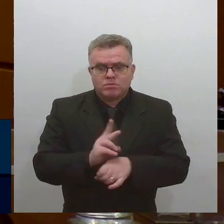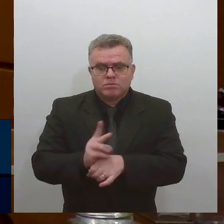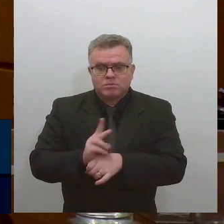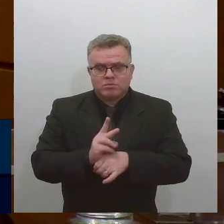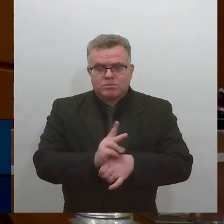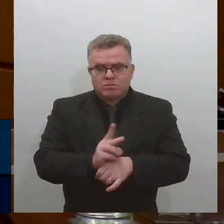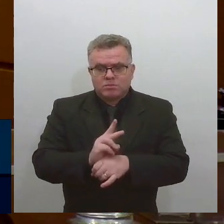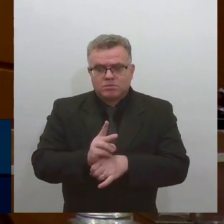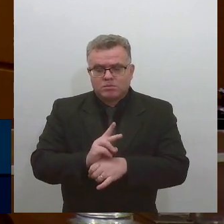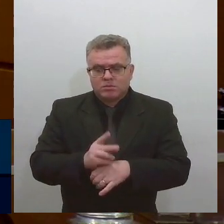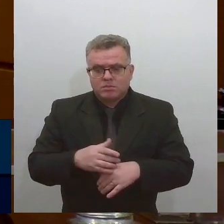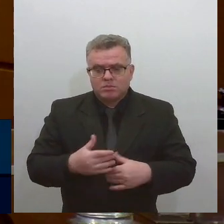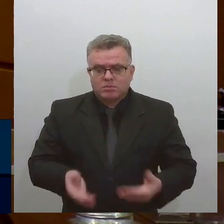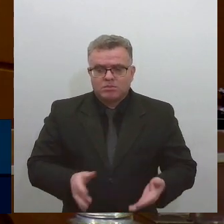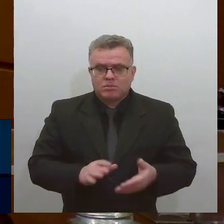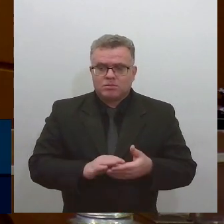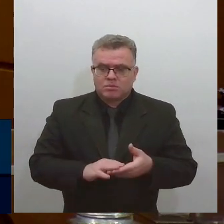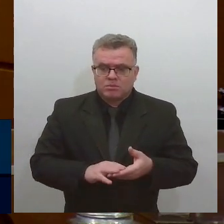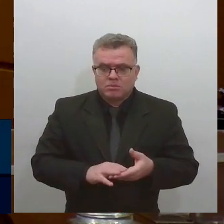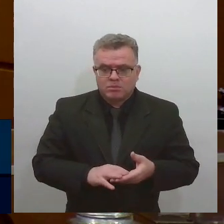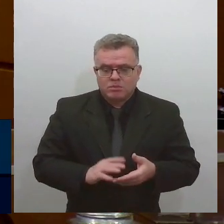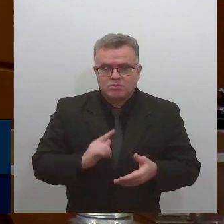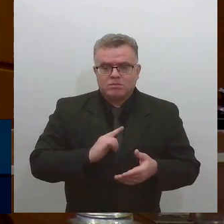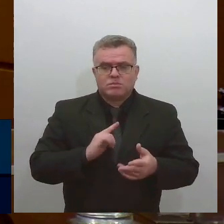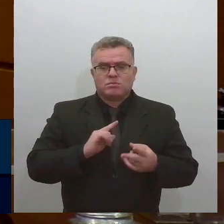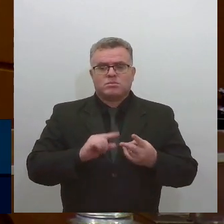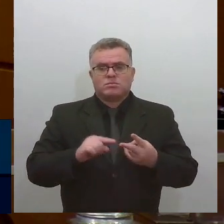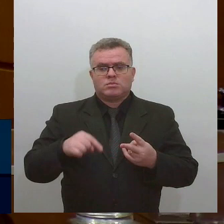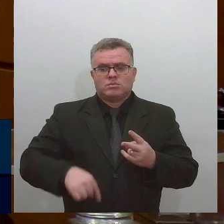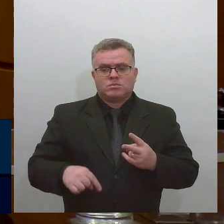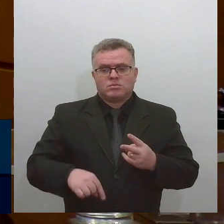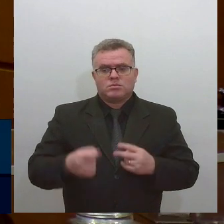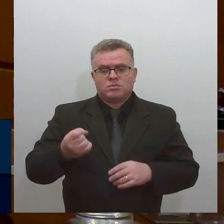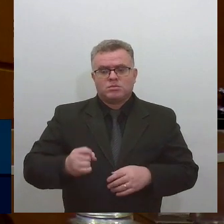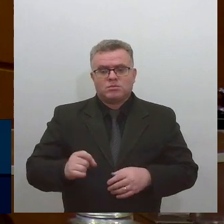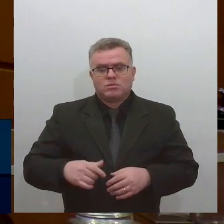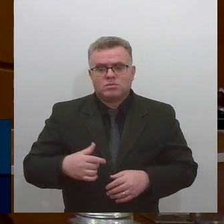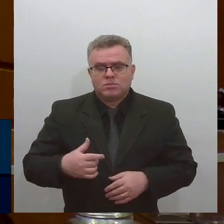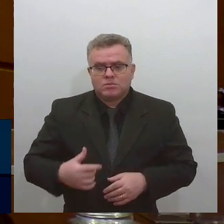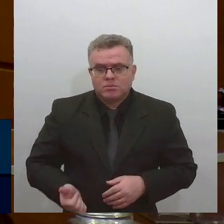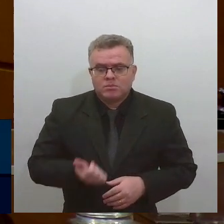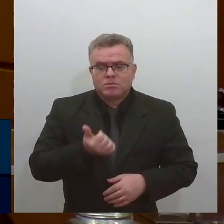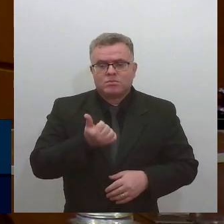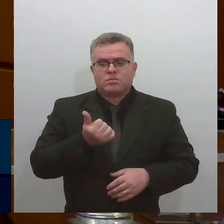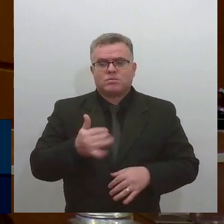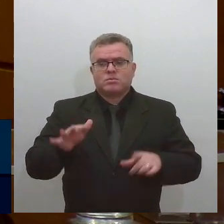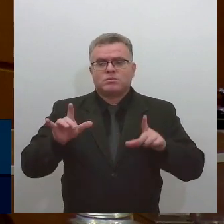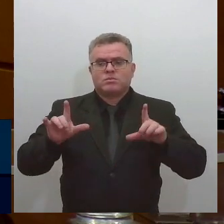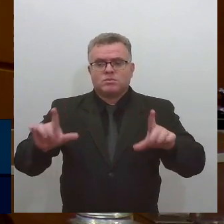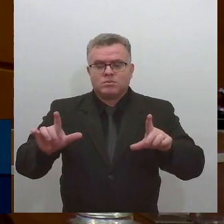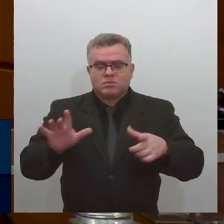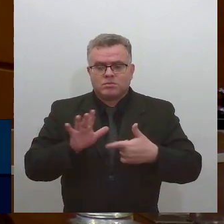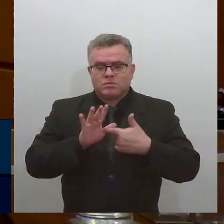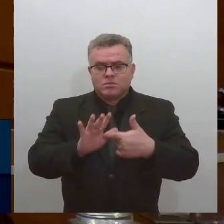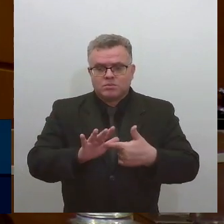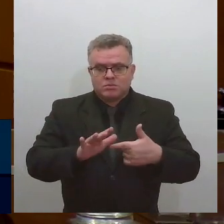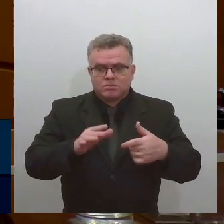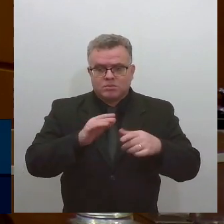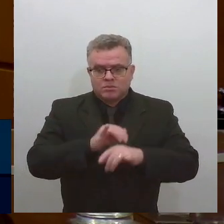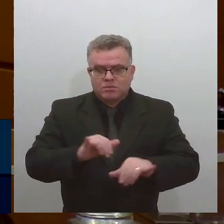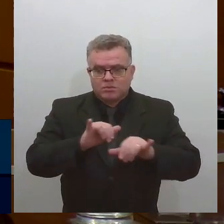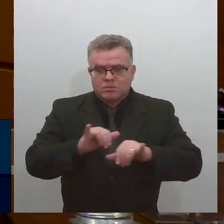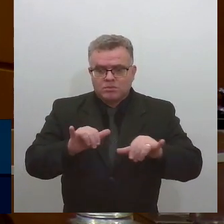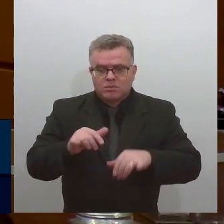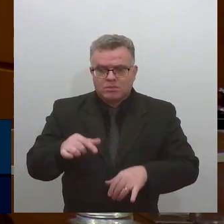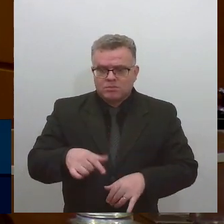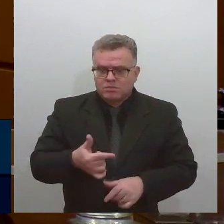também aqui em Sergipe 14 painéis de mensagem variável eu acho que não tem nenhum no estado de Sergipe Acho que nem em rodovia Estadual